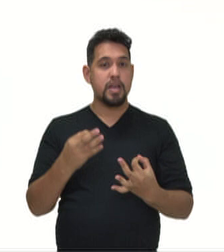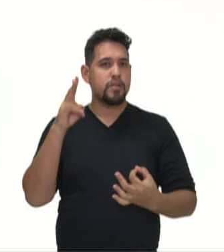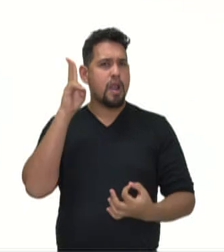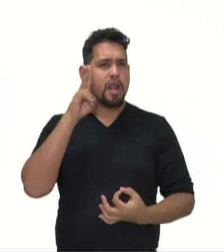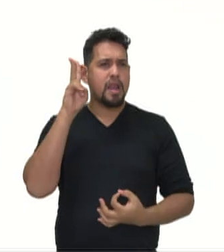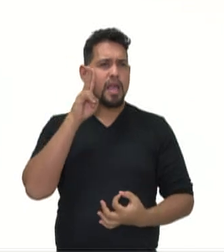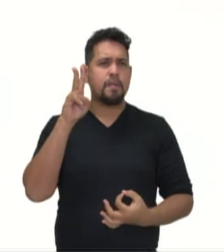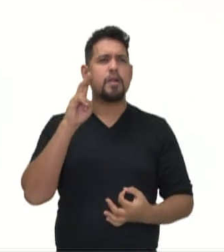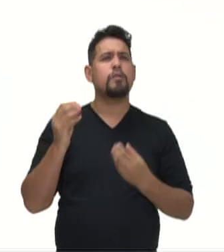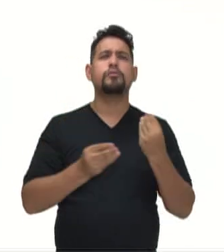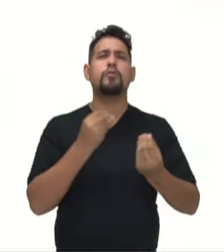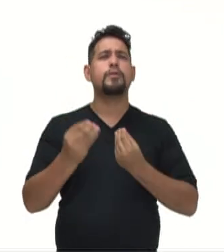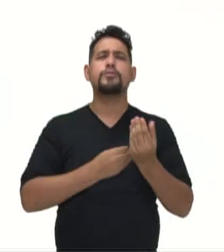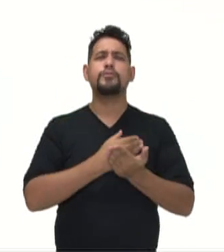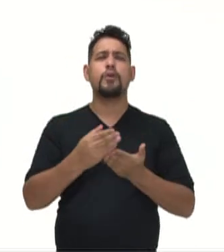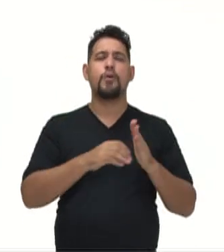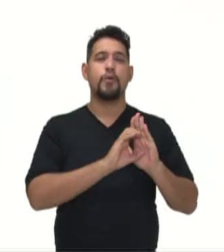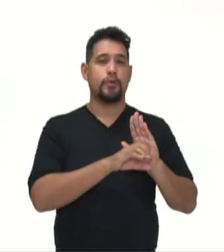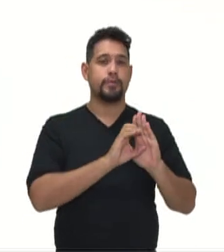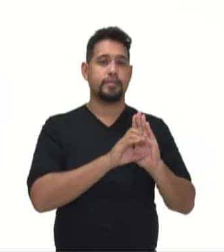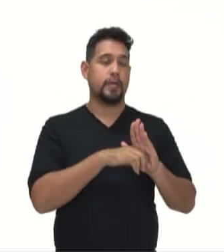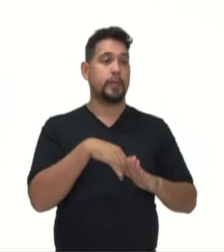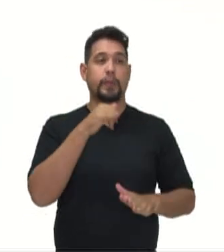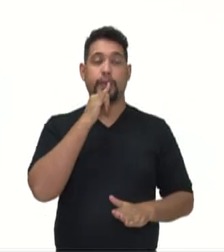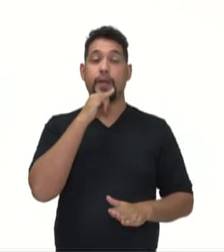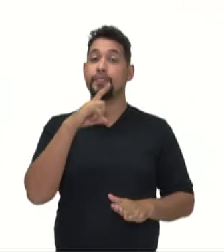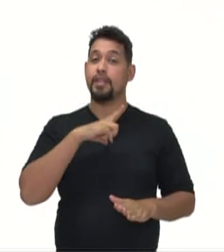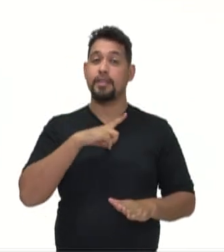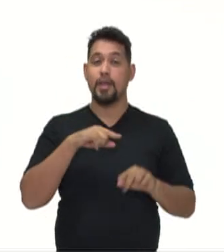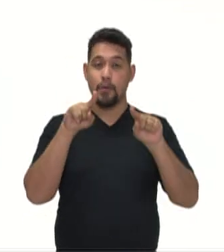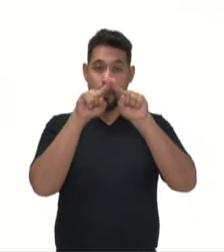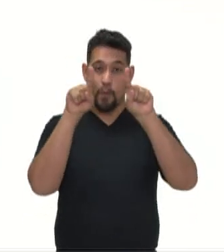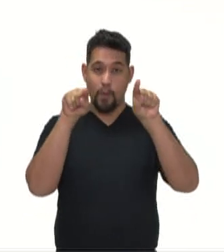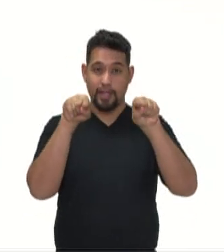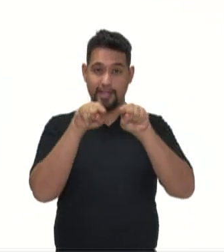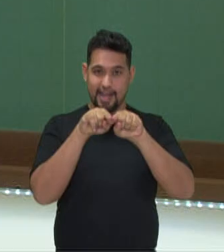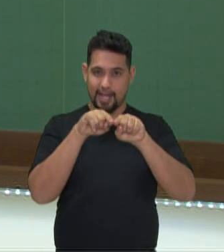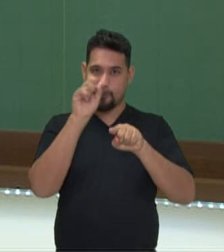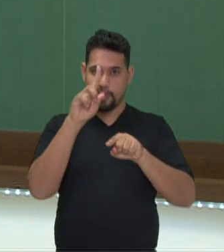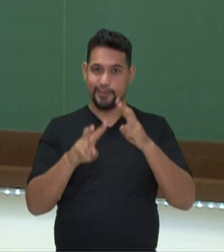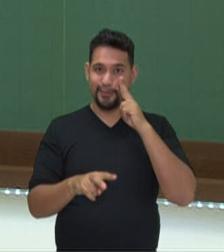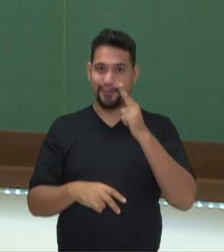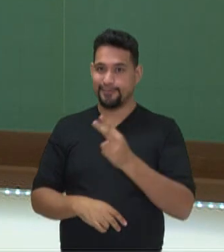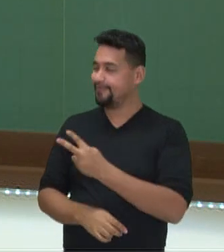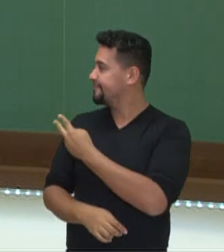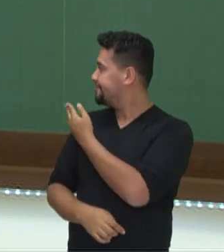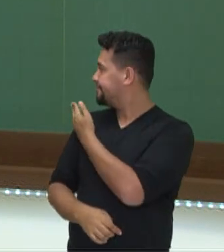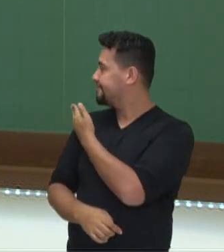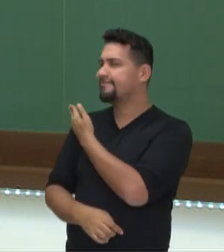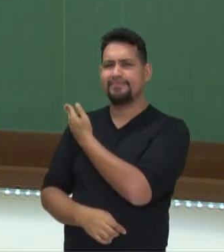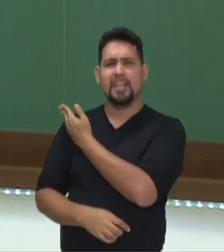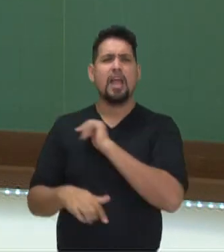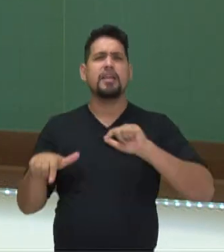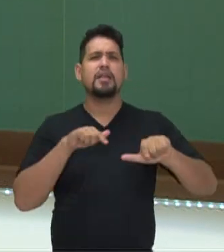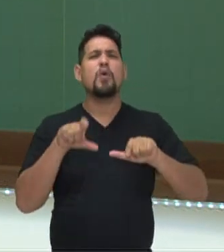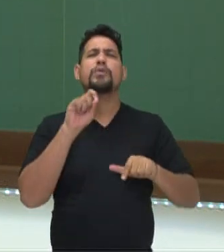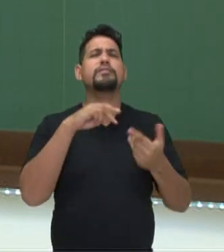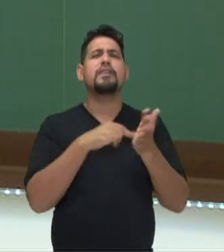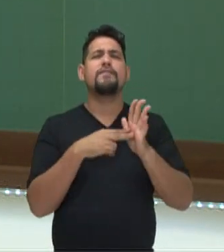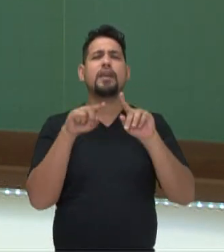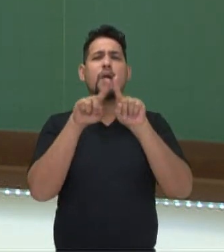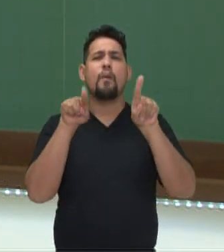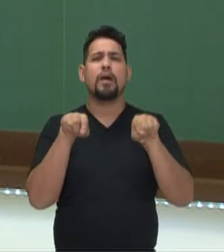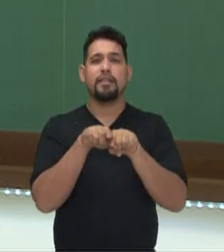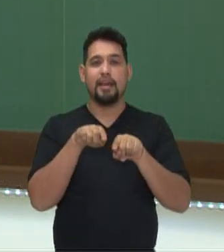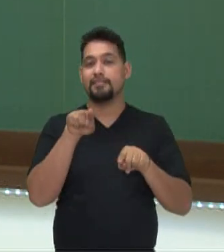surgiu esse conceito? Bom, então nós temos um quadradinho. Quando a gente trabalha com um quadrado, o que é um quadrado mesmo?